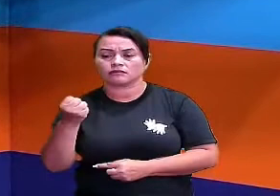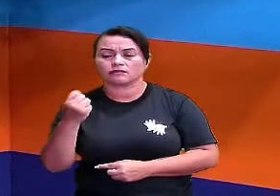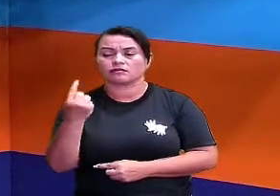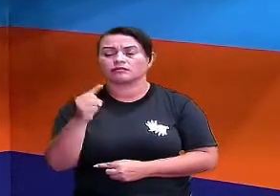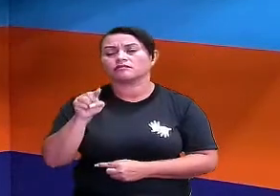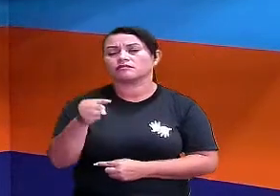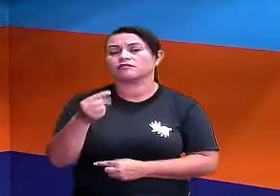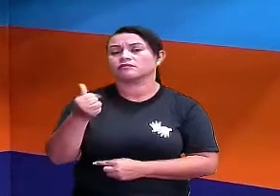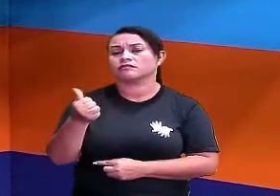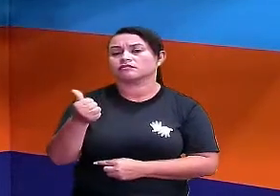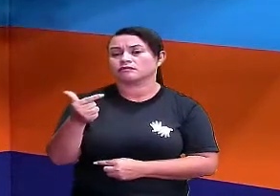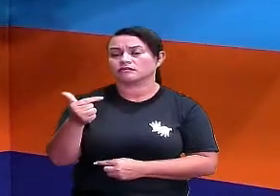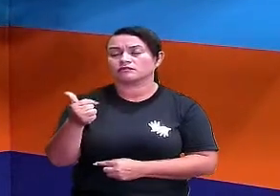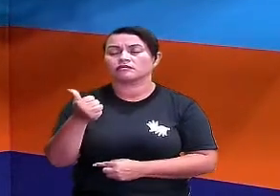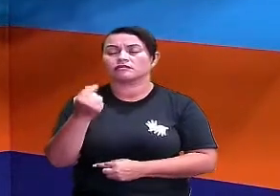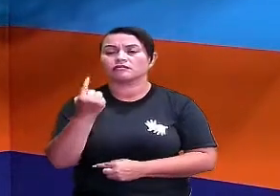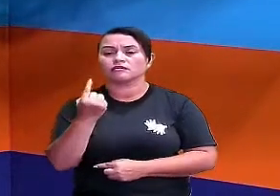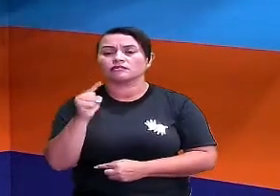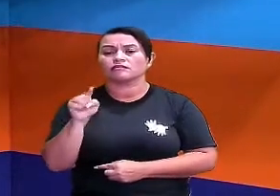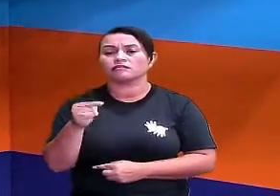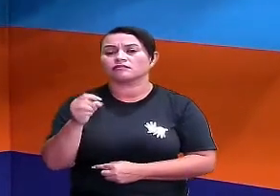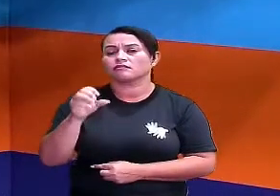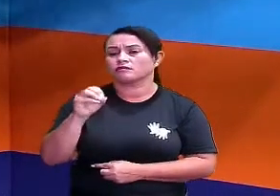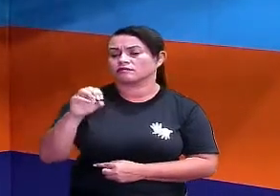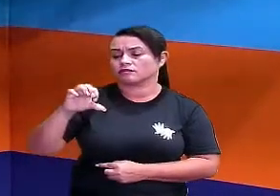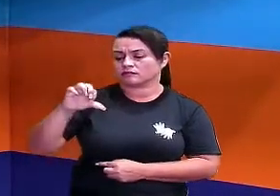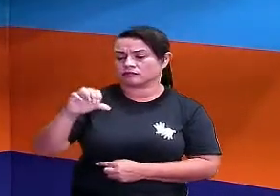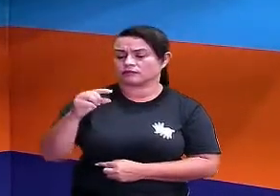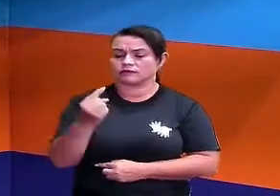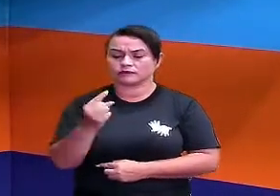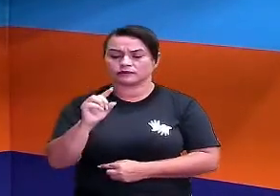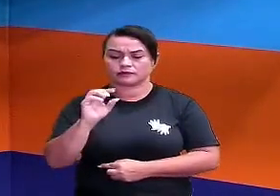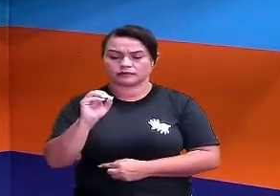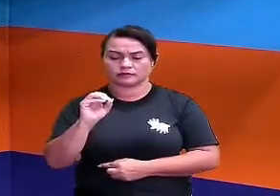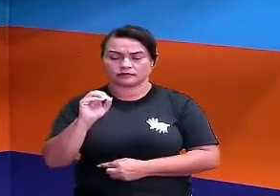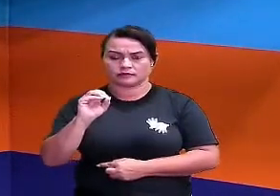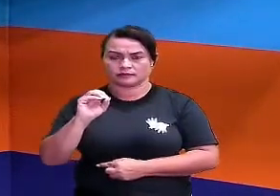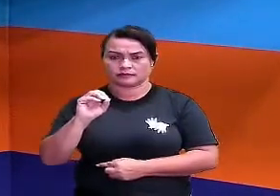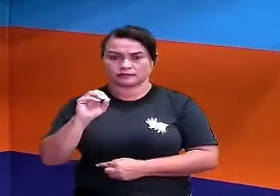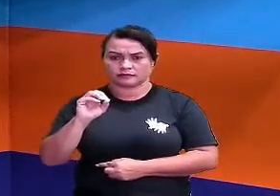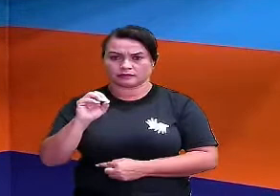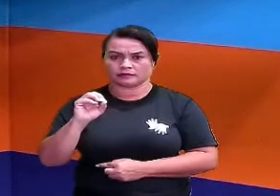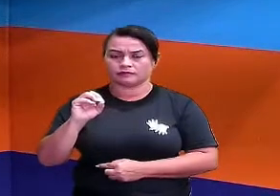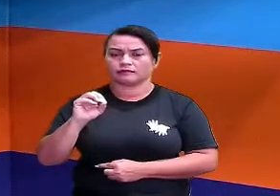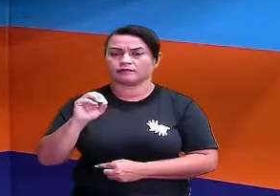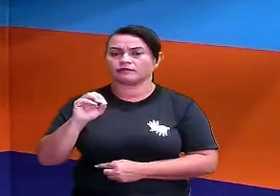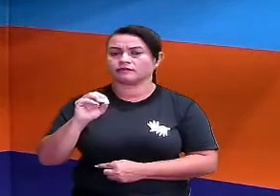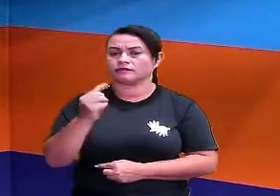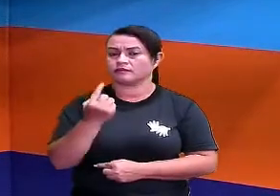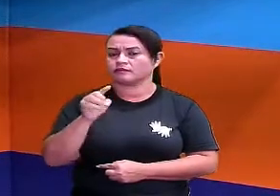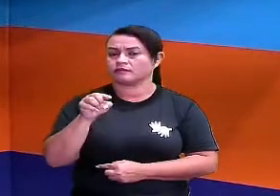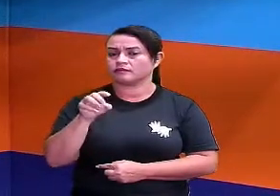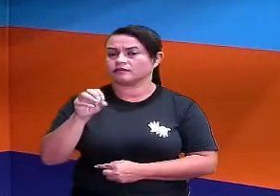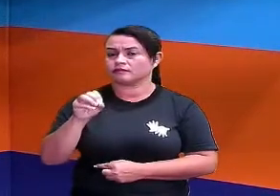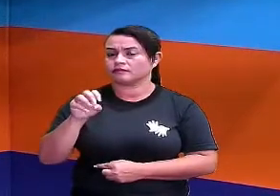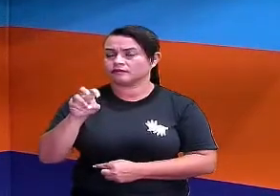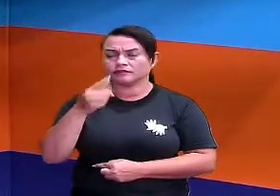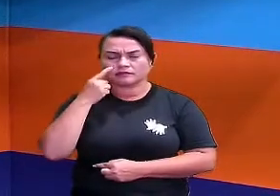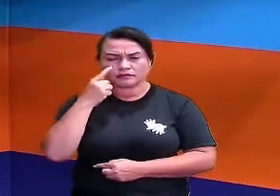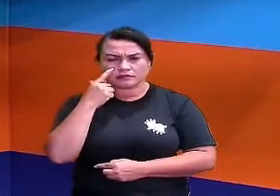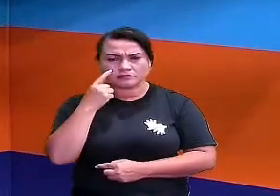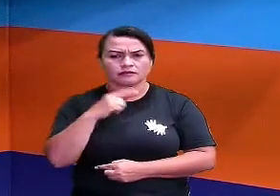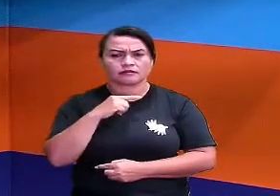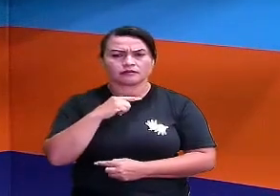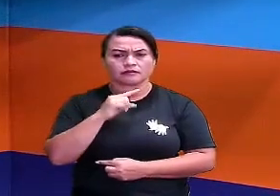1,35, 1,12, 1,09 e 1,05. Vejam que todos eles têm duas casas